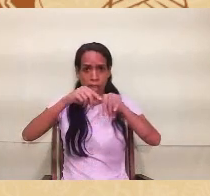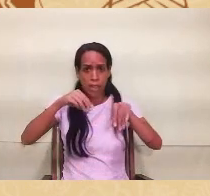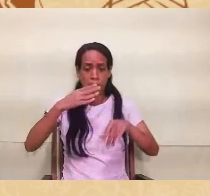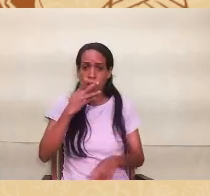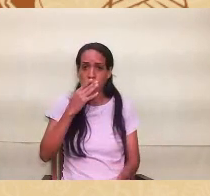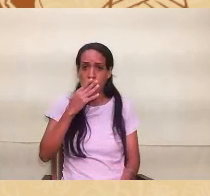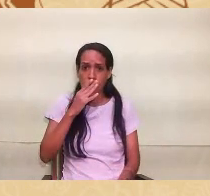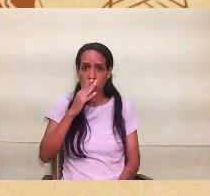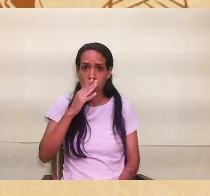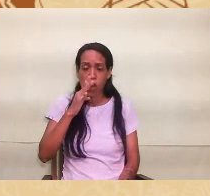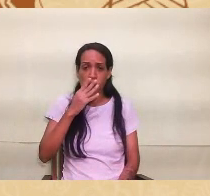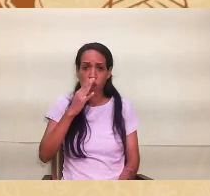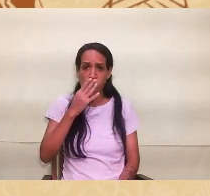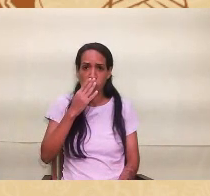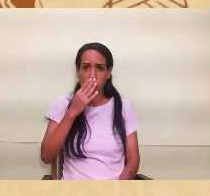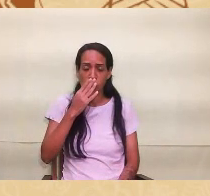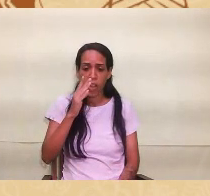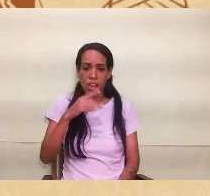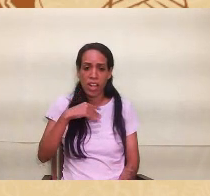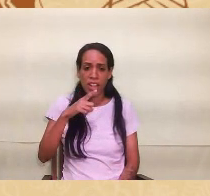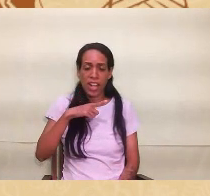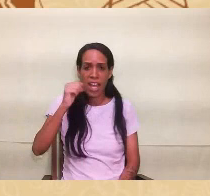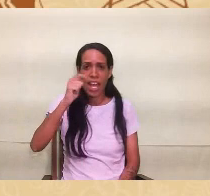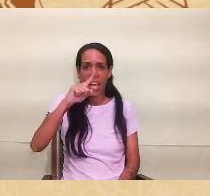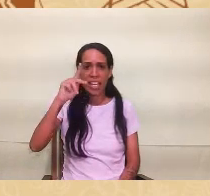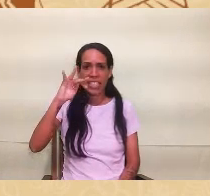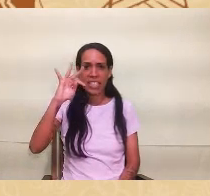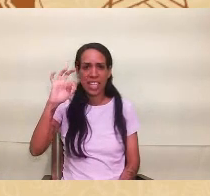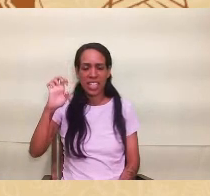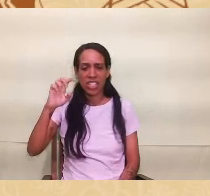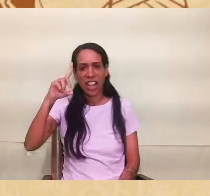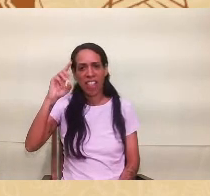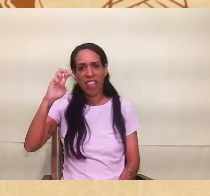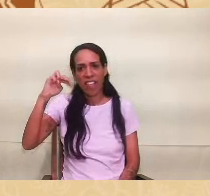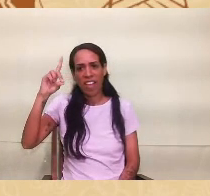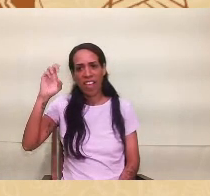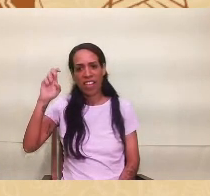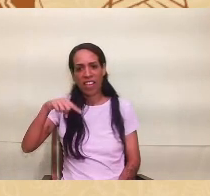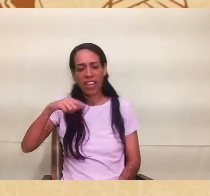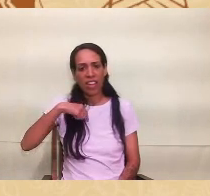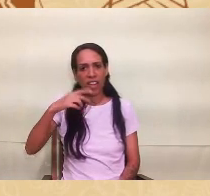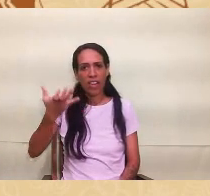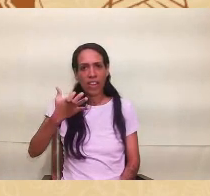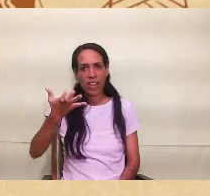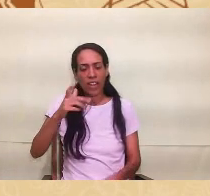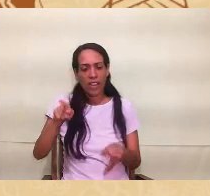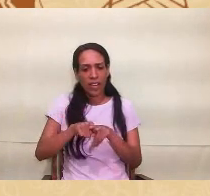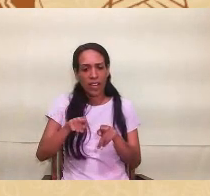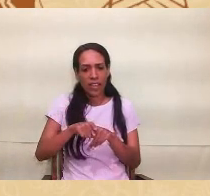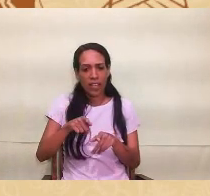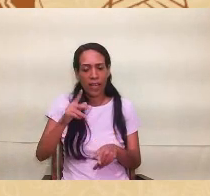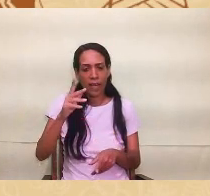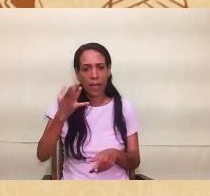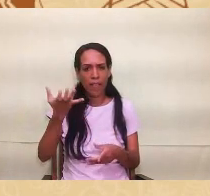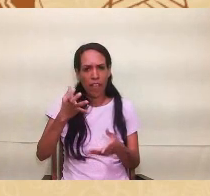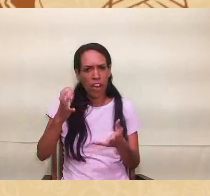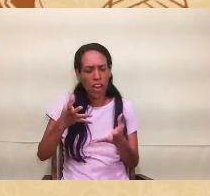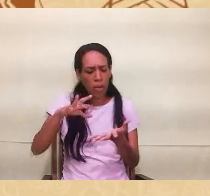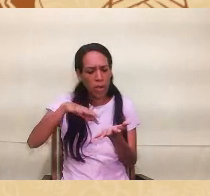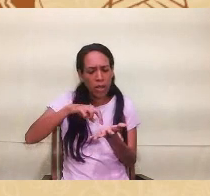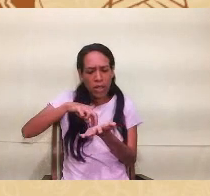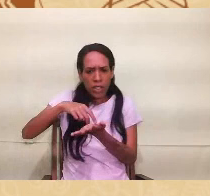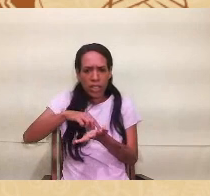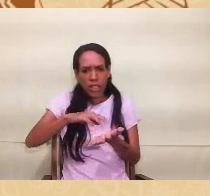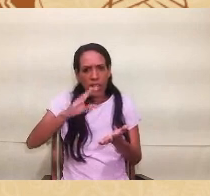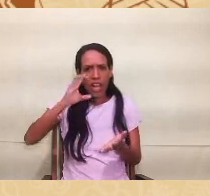de azeite, de dendê. A água do coco é doce, eu também quero beber. Vamos dançar, balançar o catimbó.